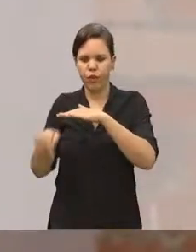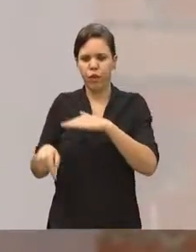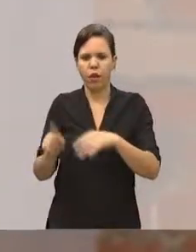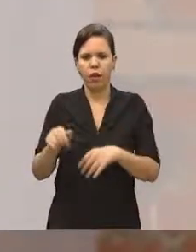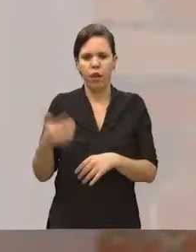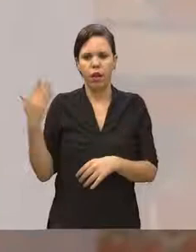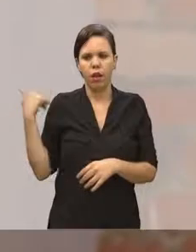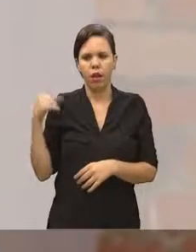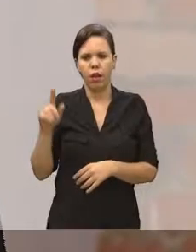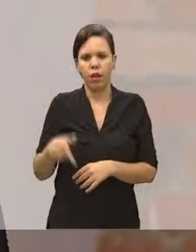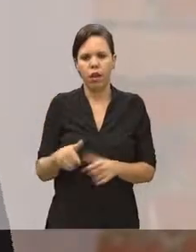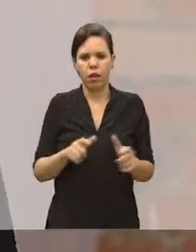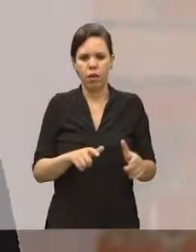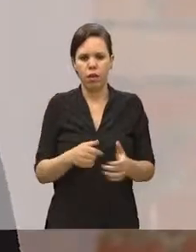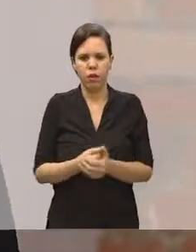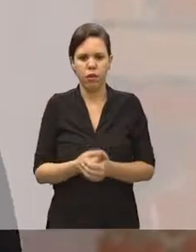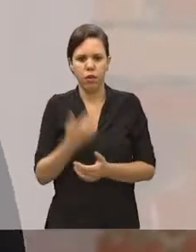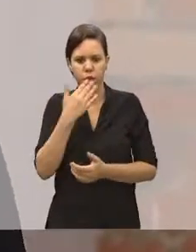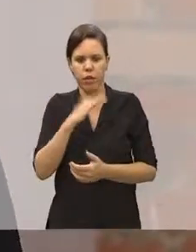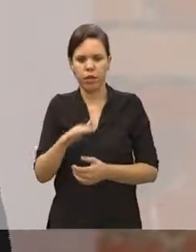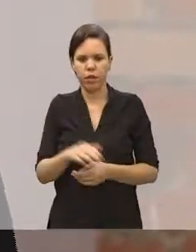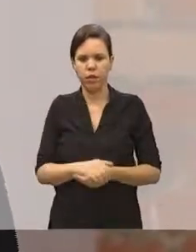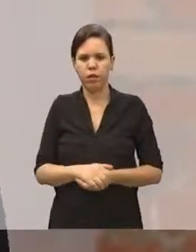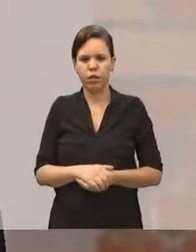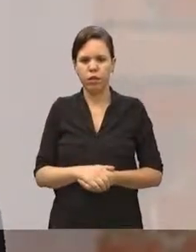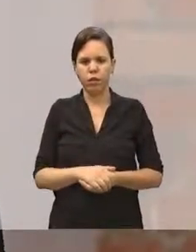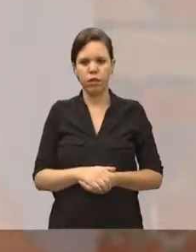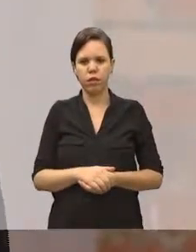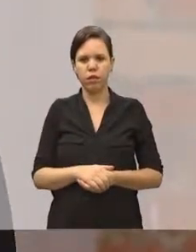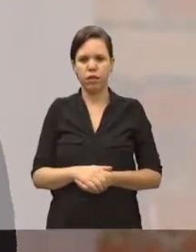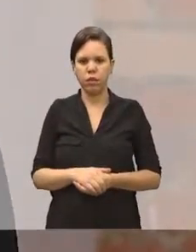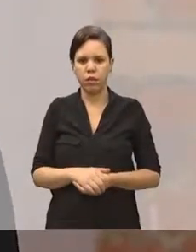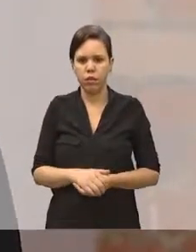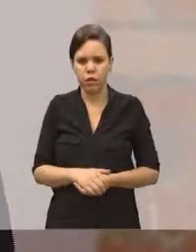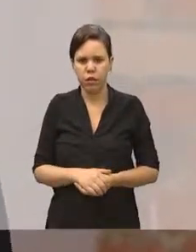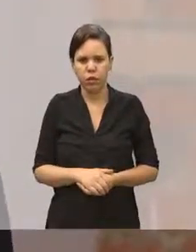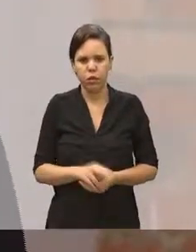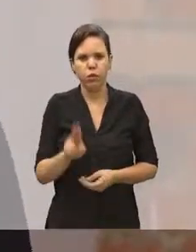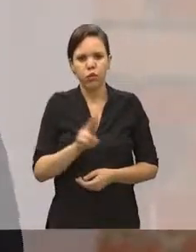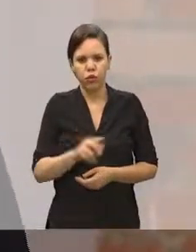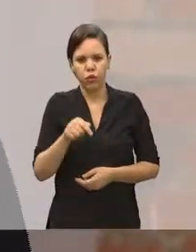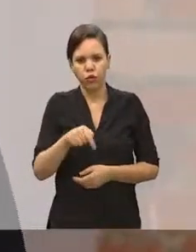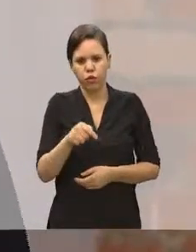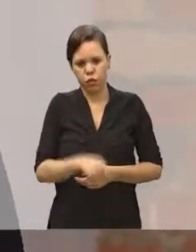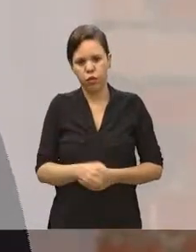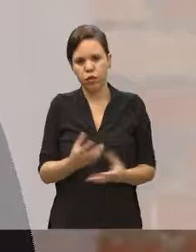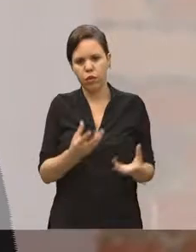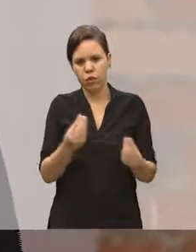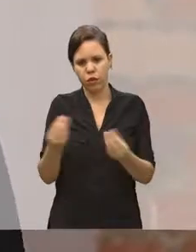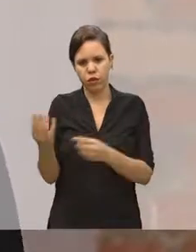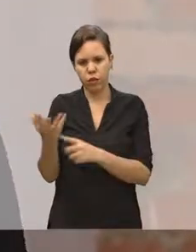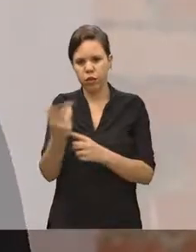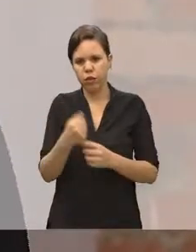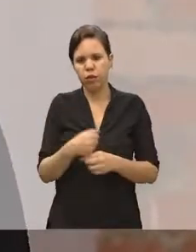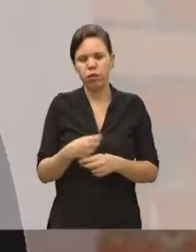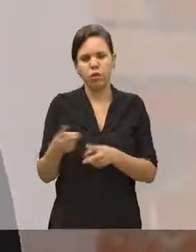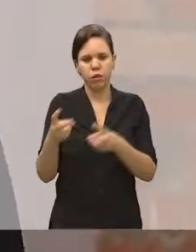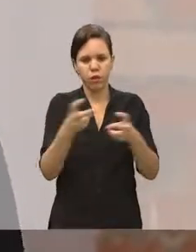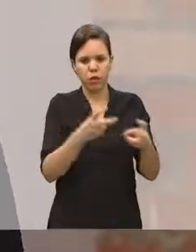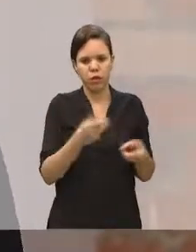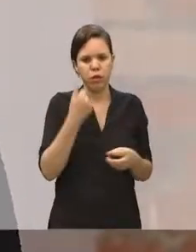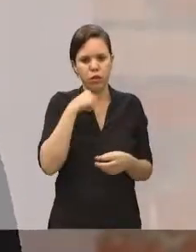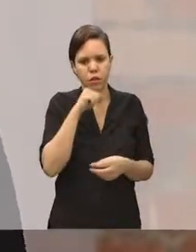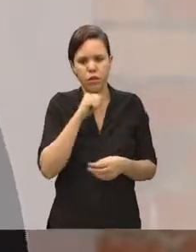um espaço realmente para as crianças, onde eles iriam utilizar bastante de arte. E a gente percebeu que as